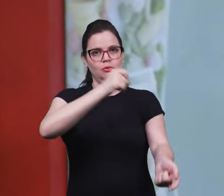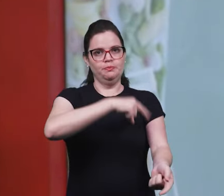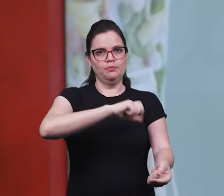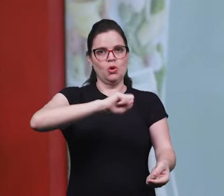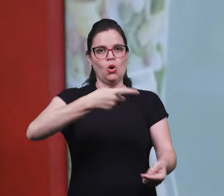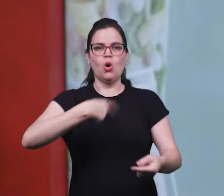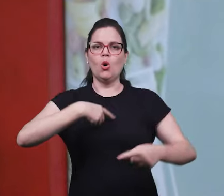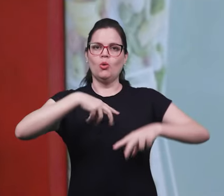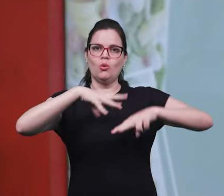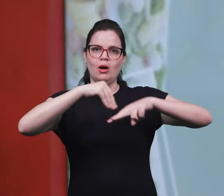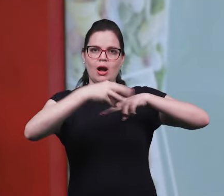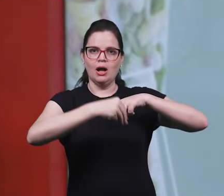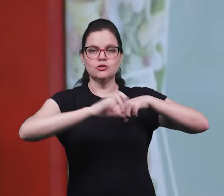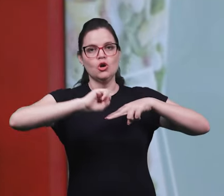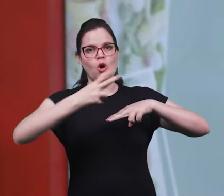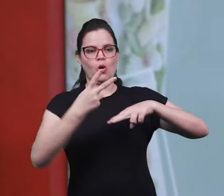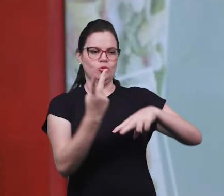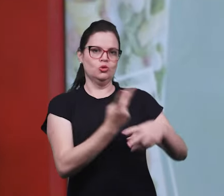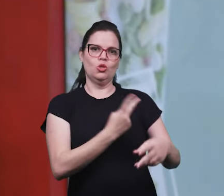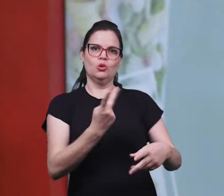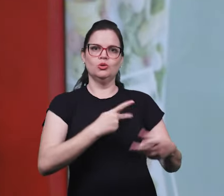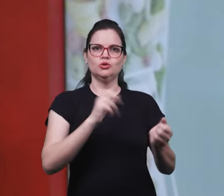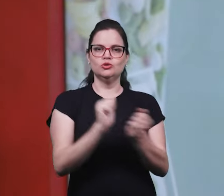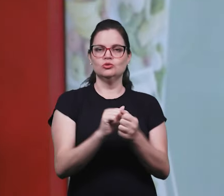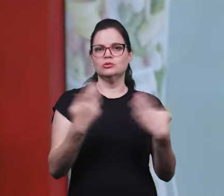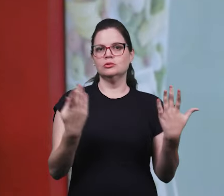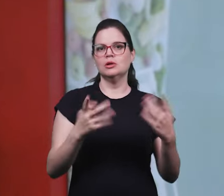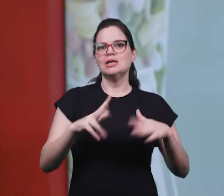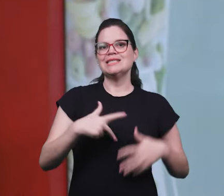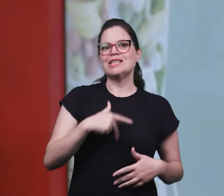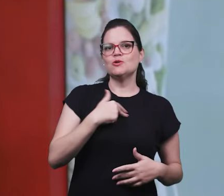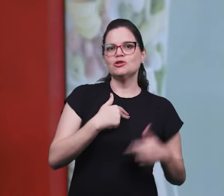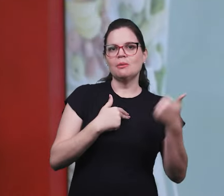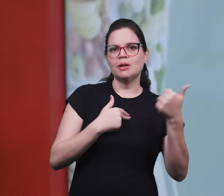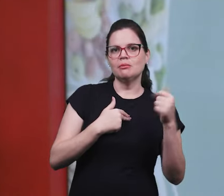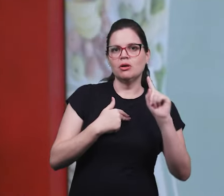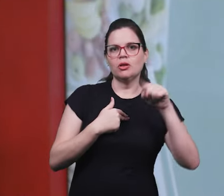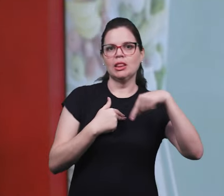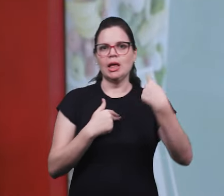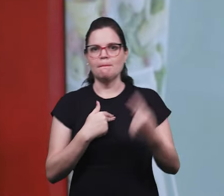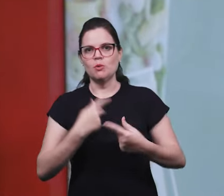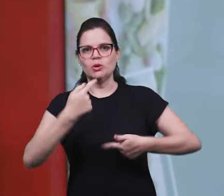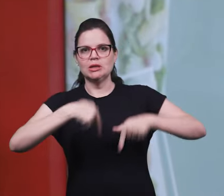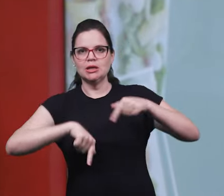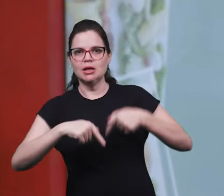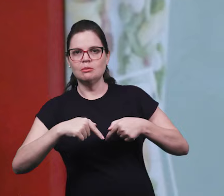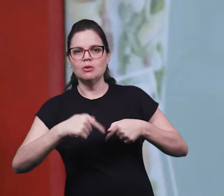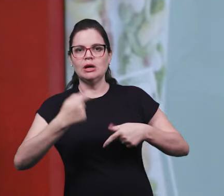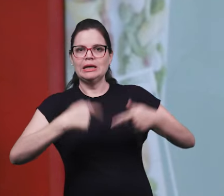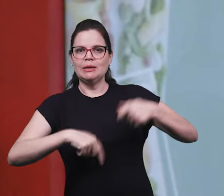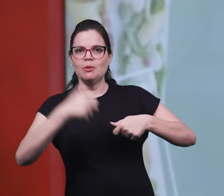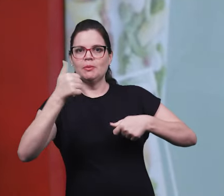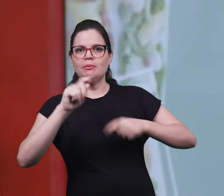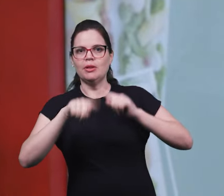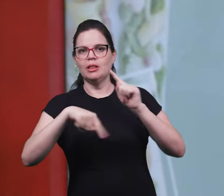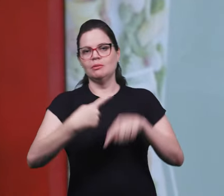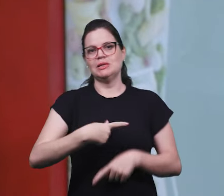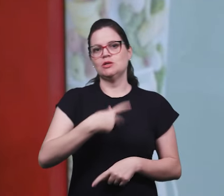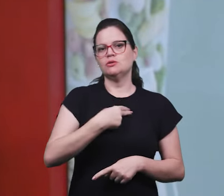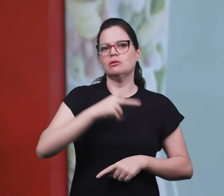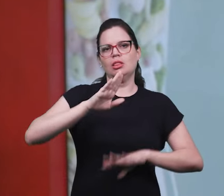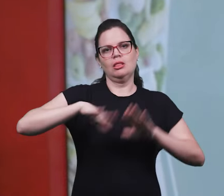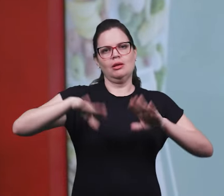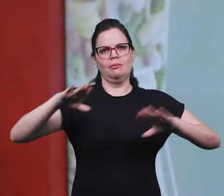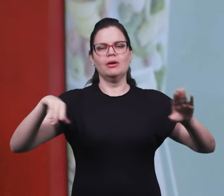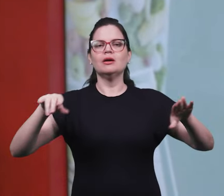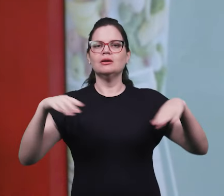fazer químio cirurgia e depois radioterapia se vai ser químio posteriormente hormonioterapia então eh São